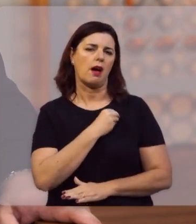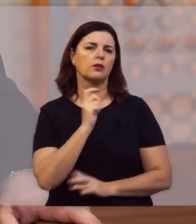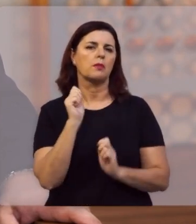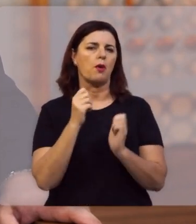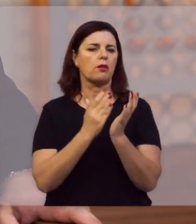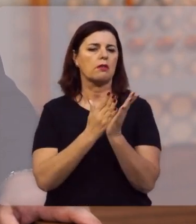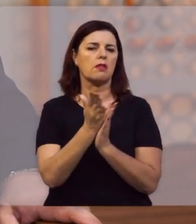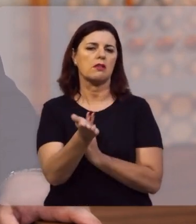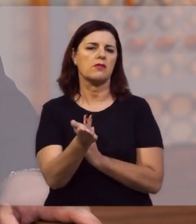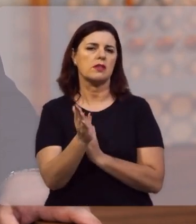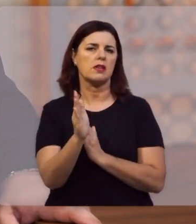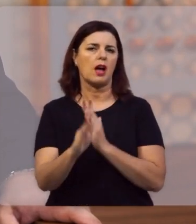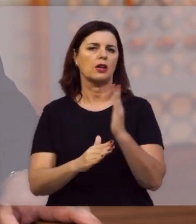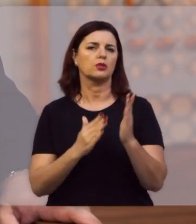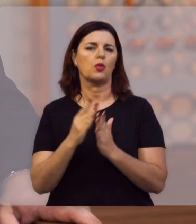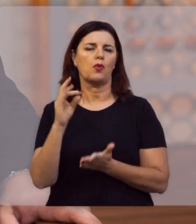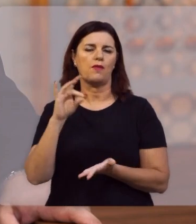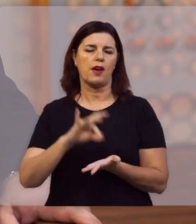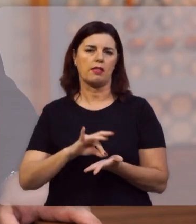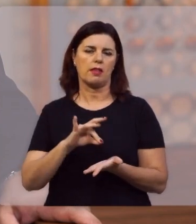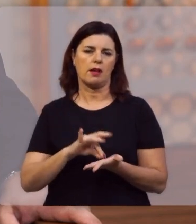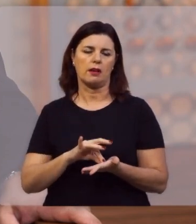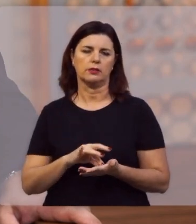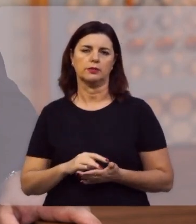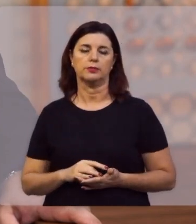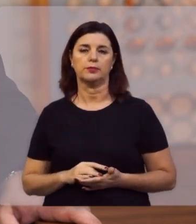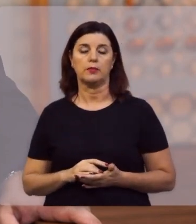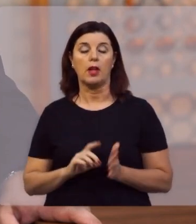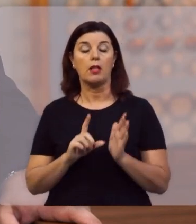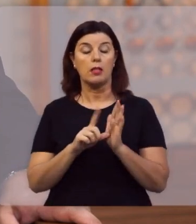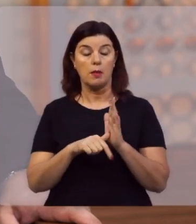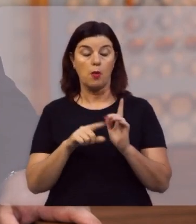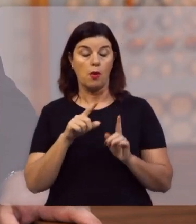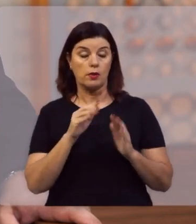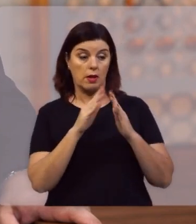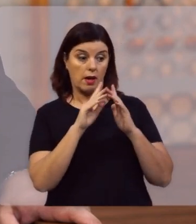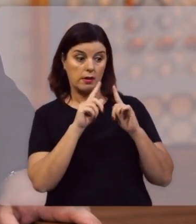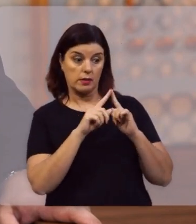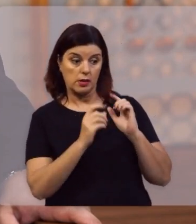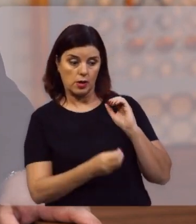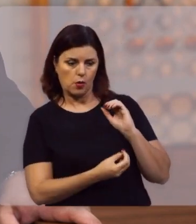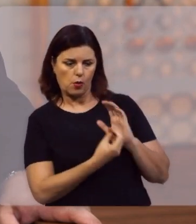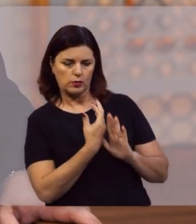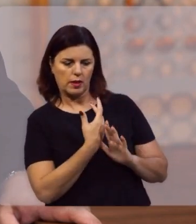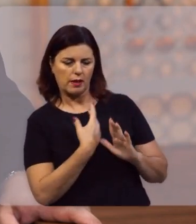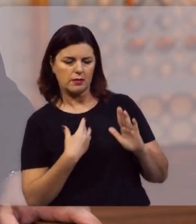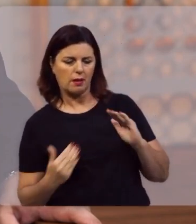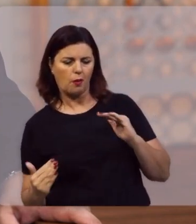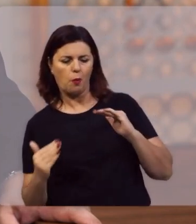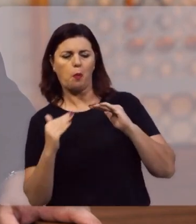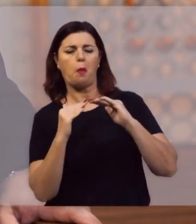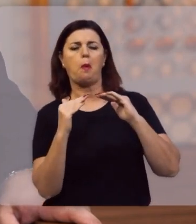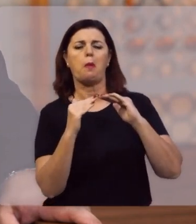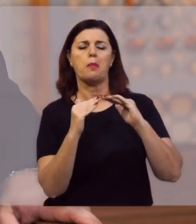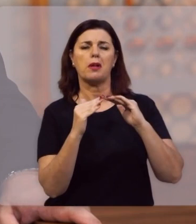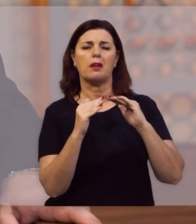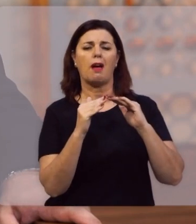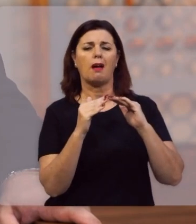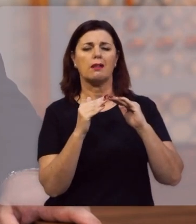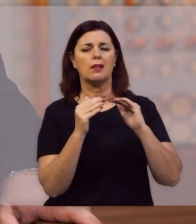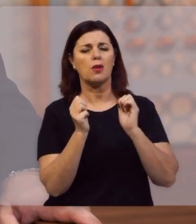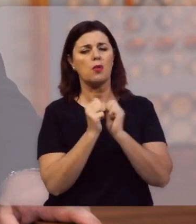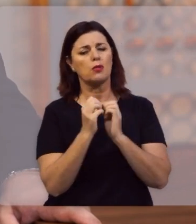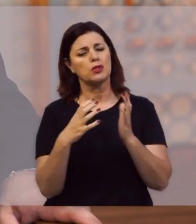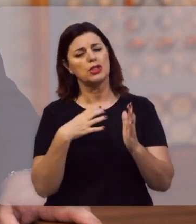se desviar completamente da Verdade e depois a igreja corre o risco de uma história estar associada a uma instituição